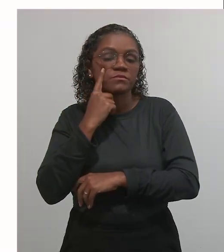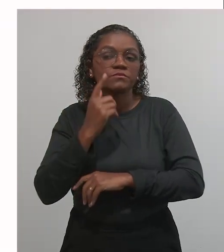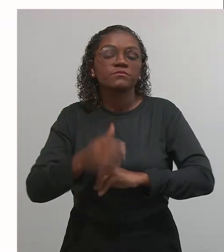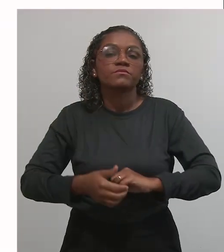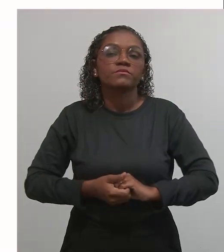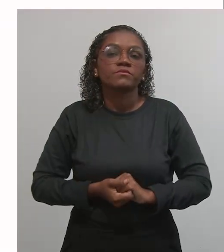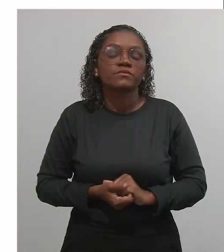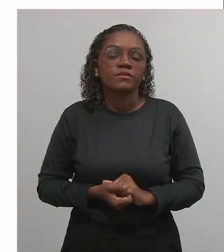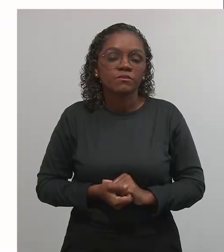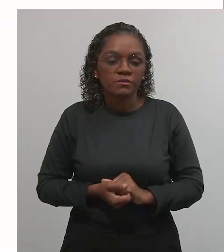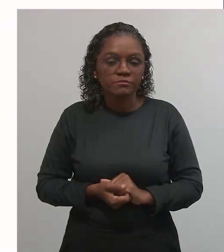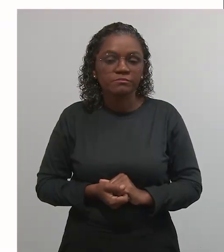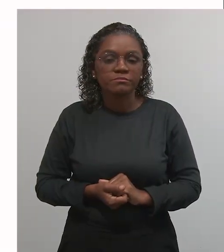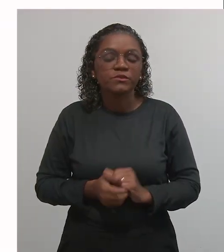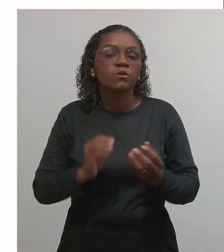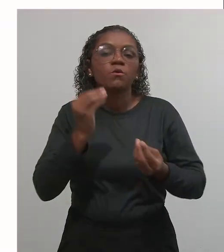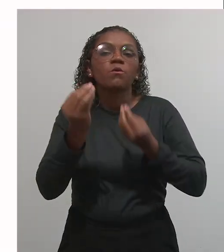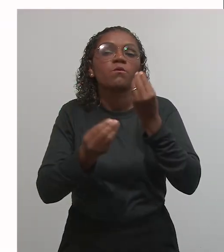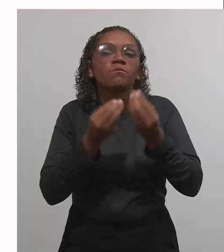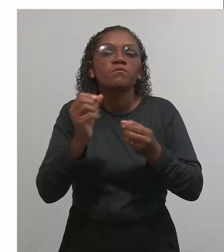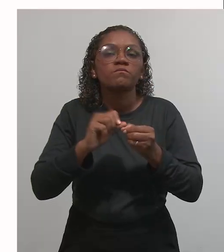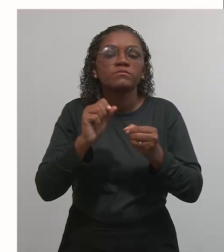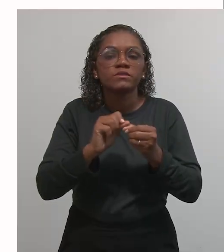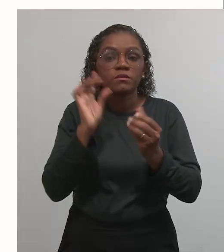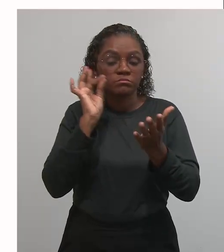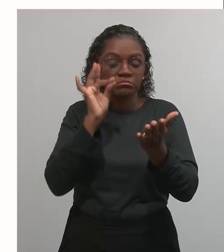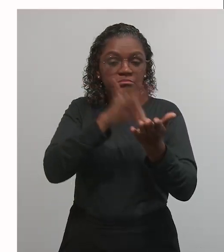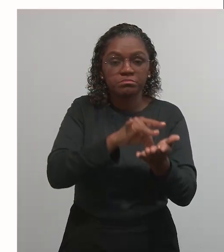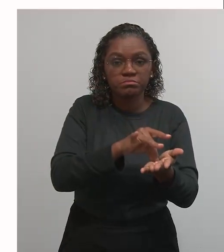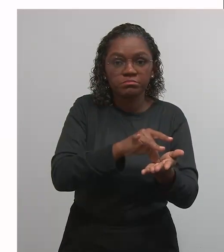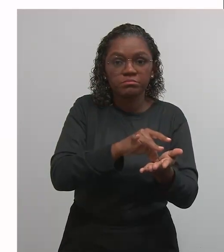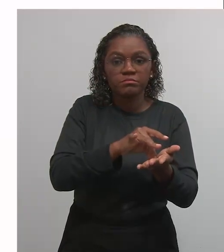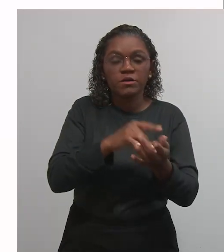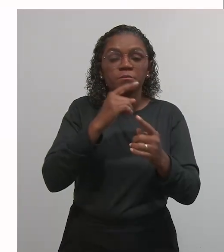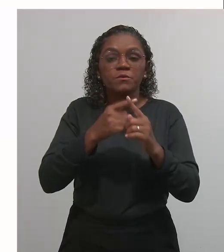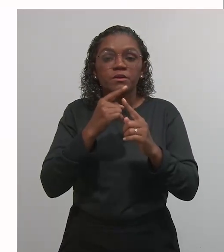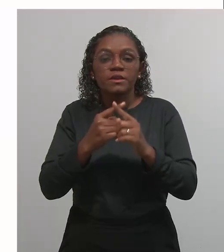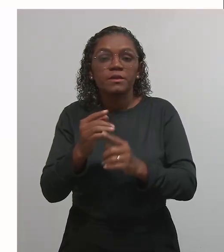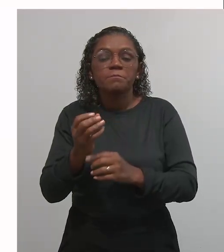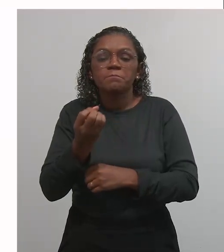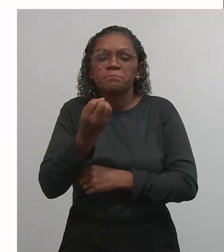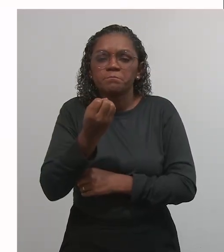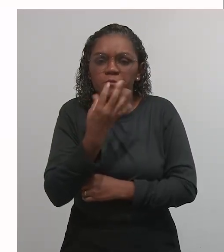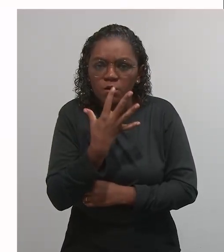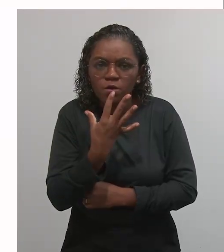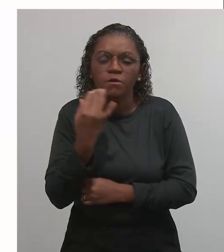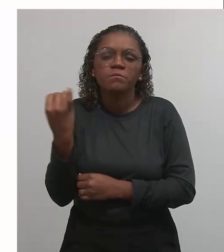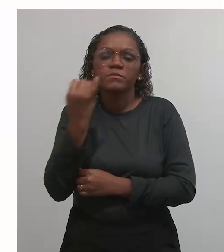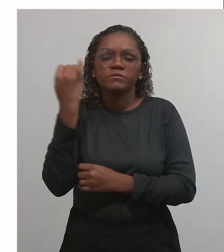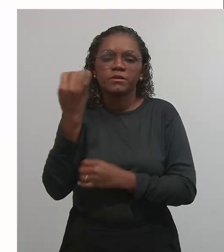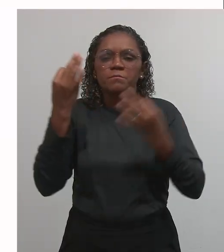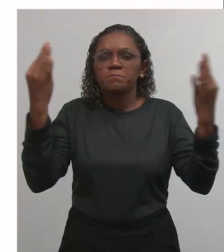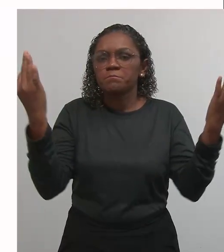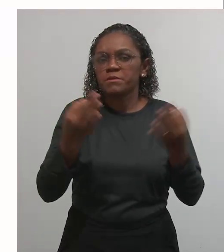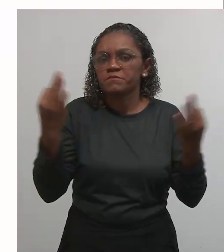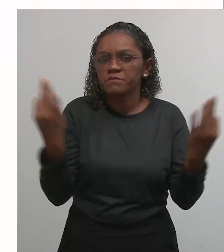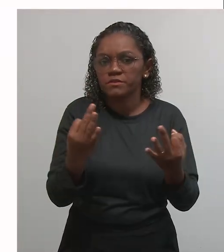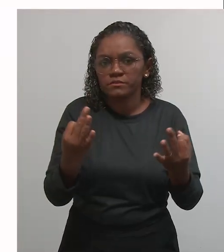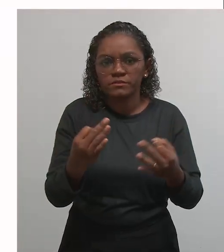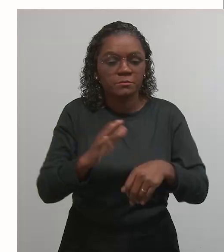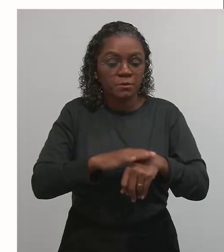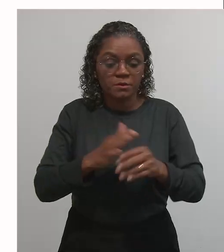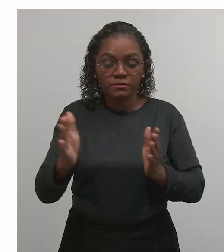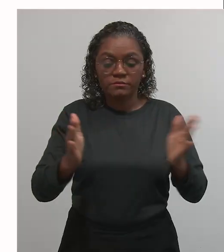seria a idealização de uma realidade que fosse ideal, perfeita, que fosse o melhor naquele